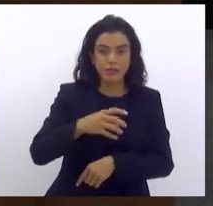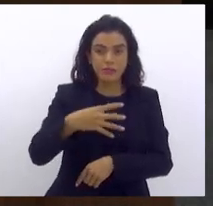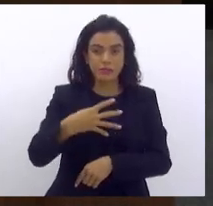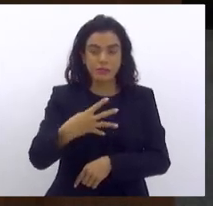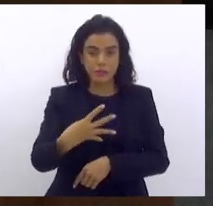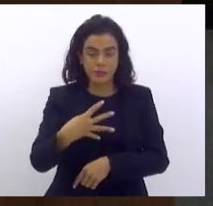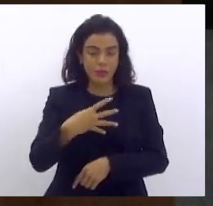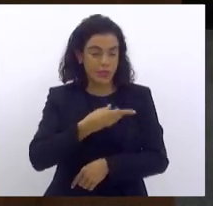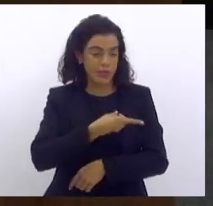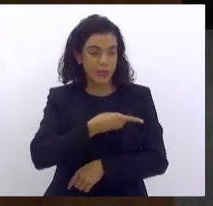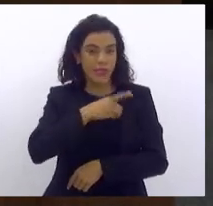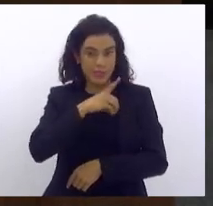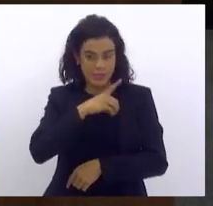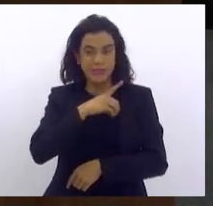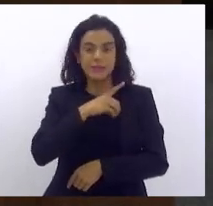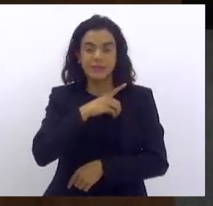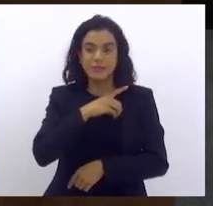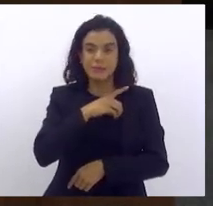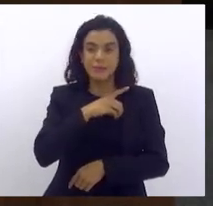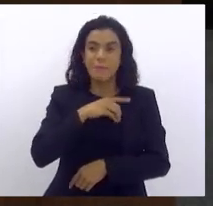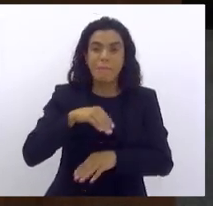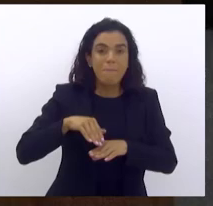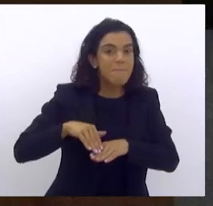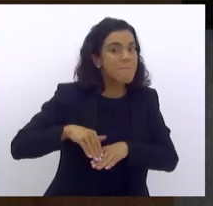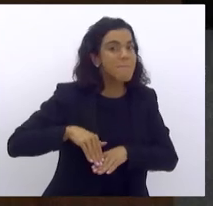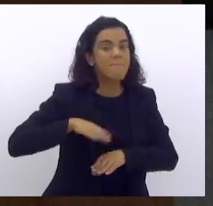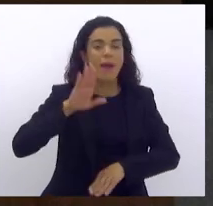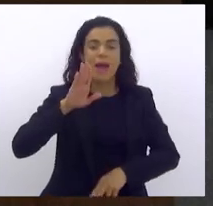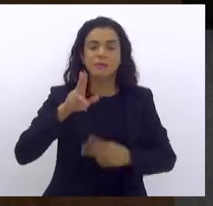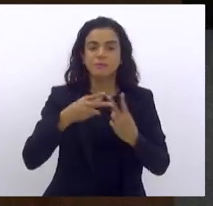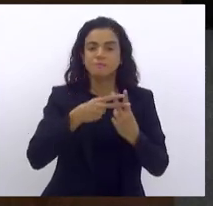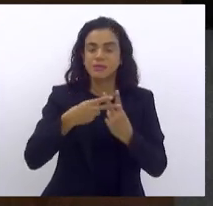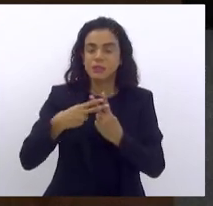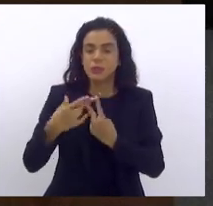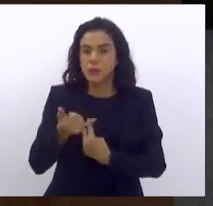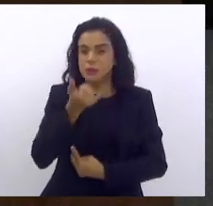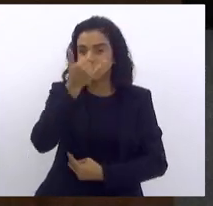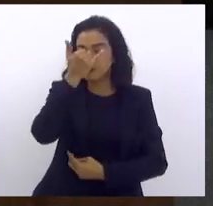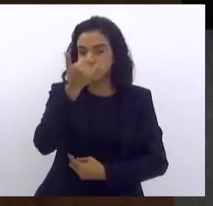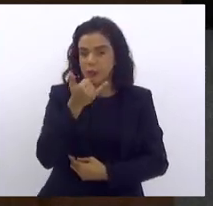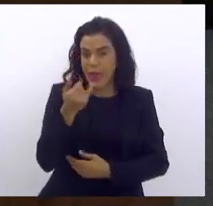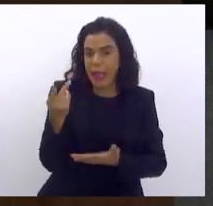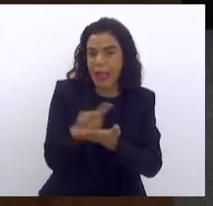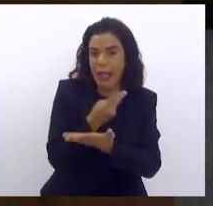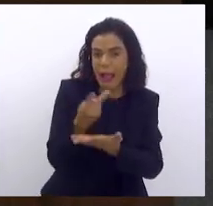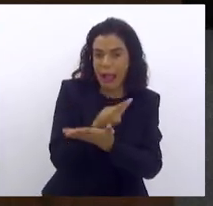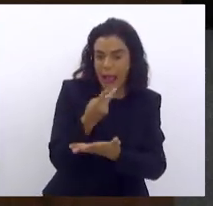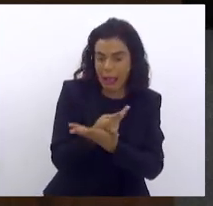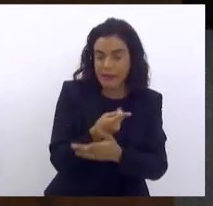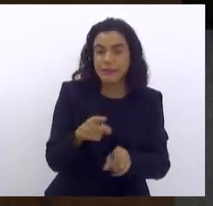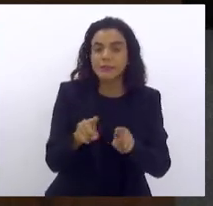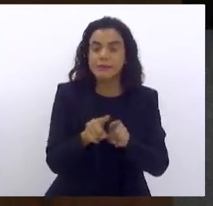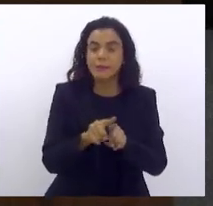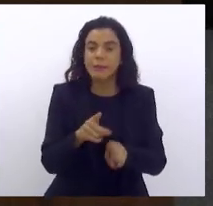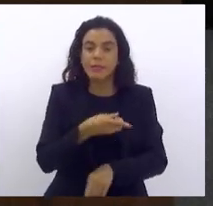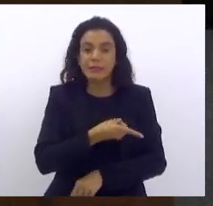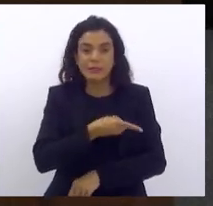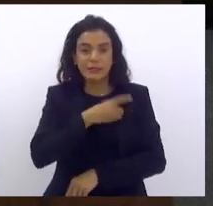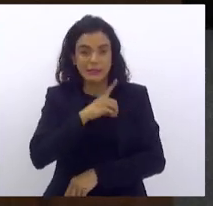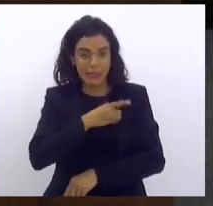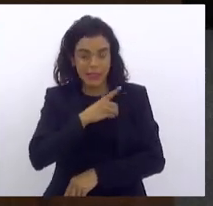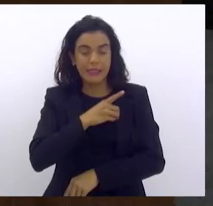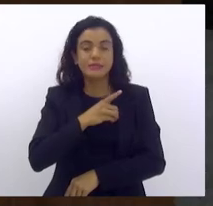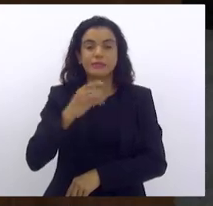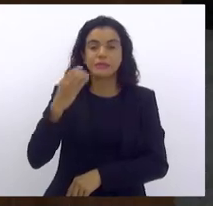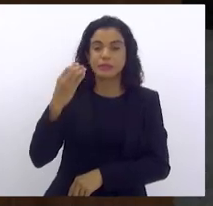54ª DP, que é uma das delegacias que tem mais prisões equivocadas nesse sentido, inclusive a delegacia também